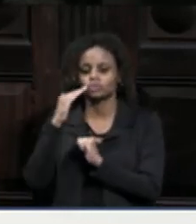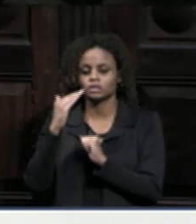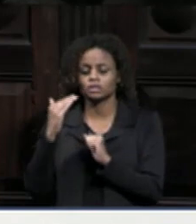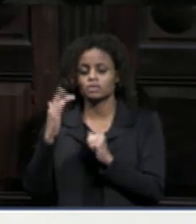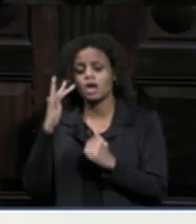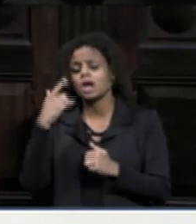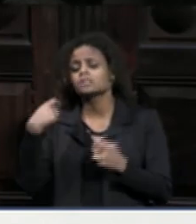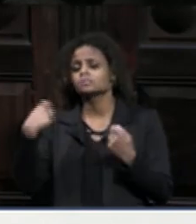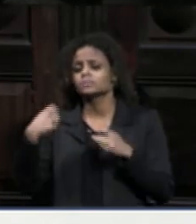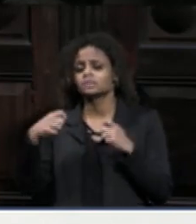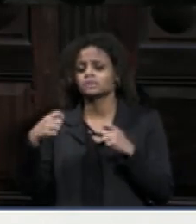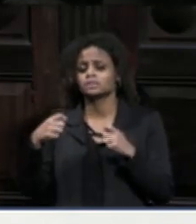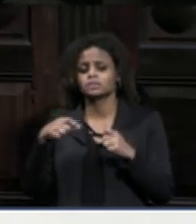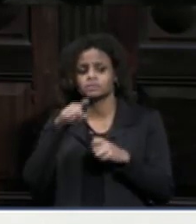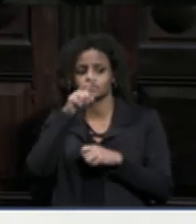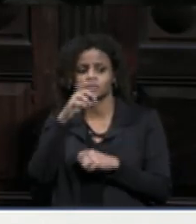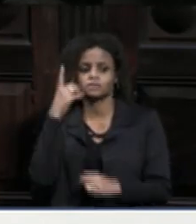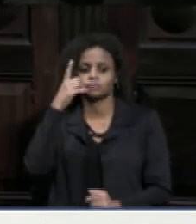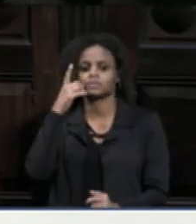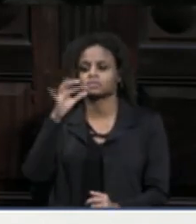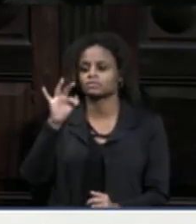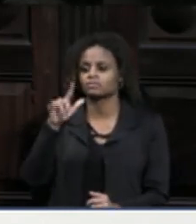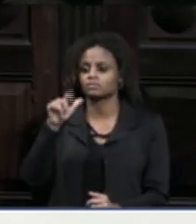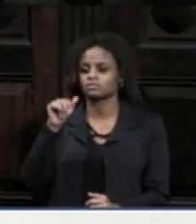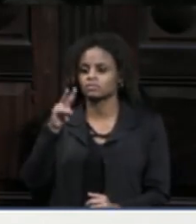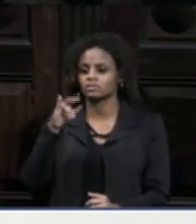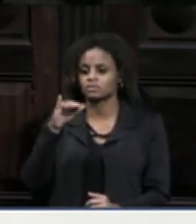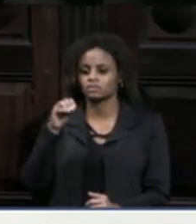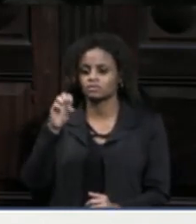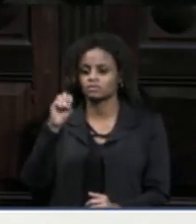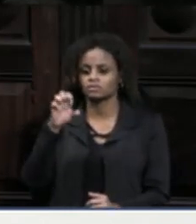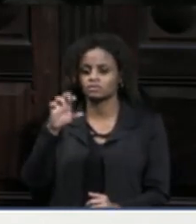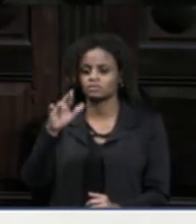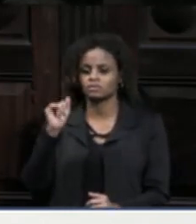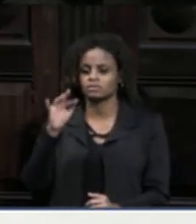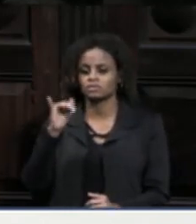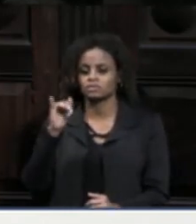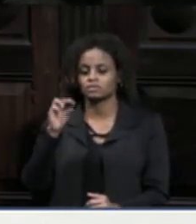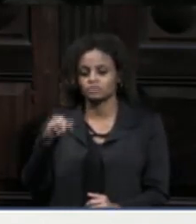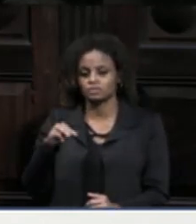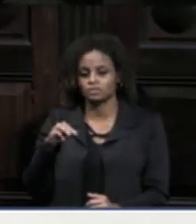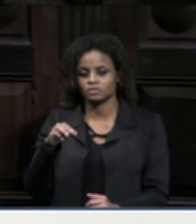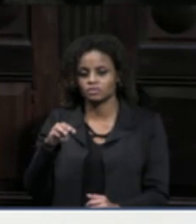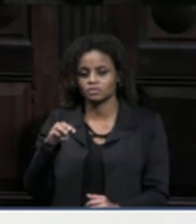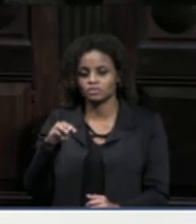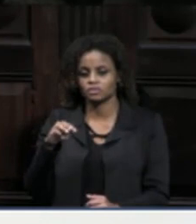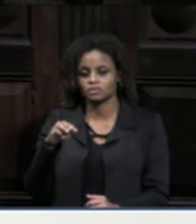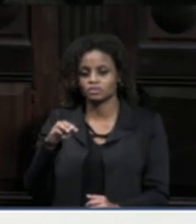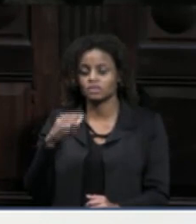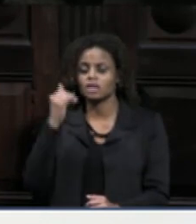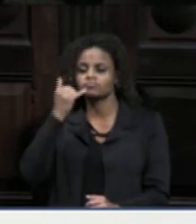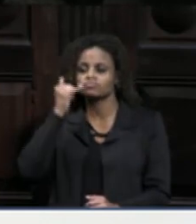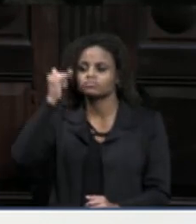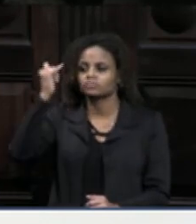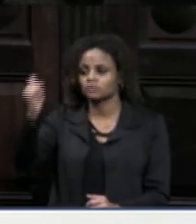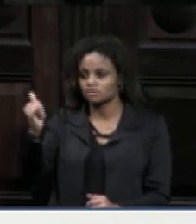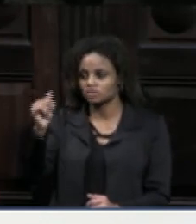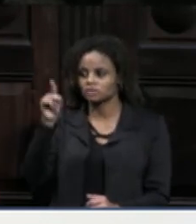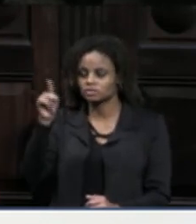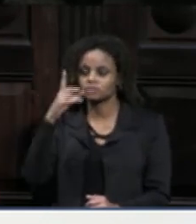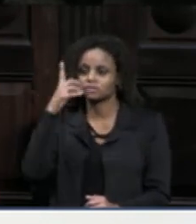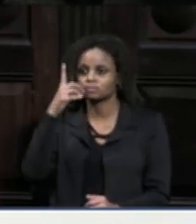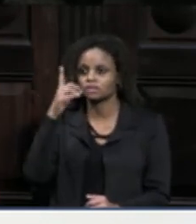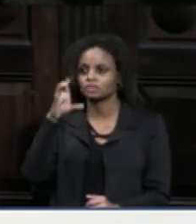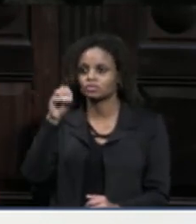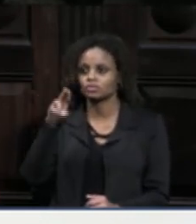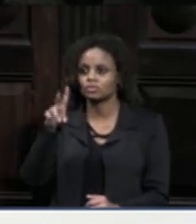o deputado Flávio Serafini fazer com o deputado Conte Bittencourt um contato,